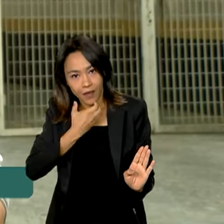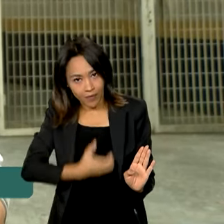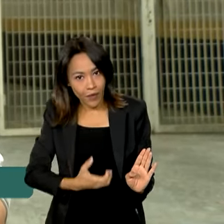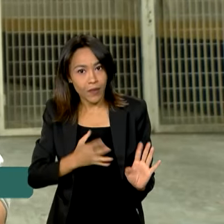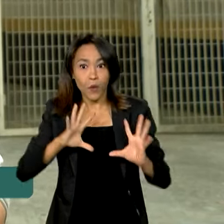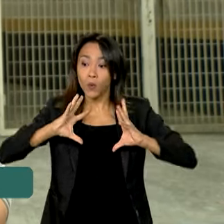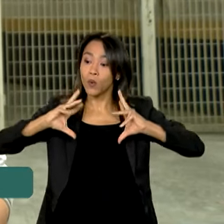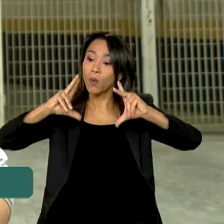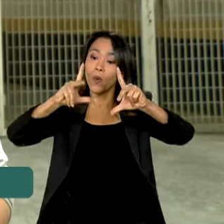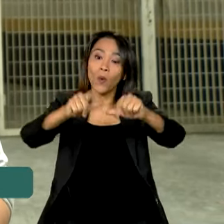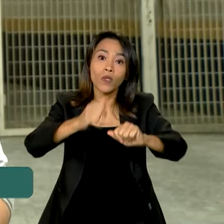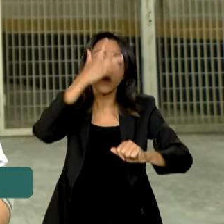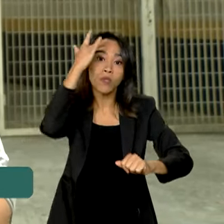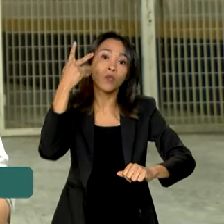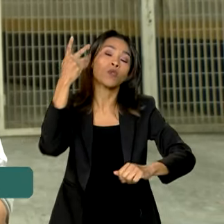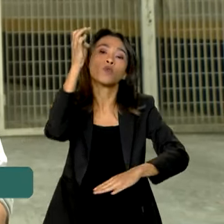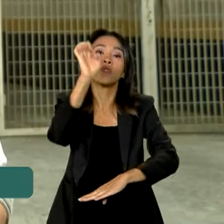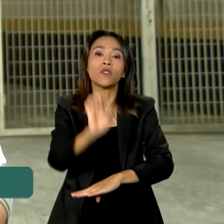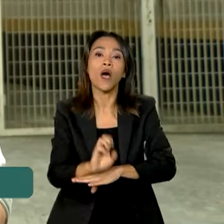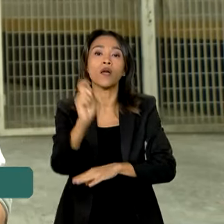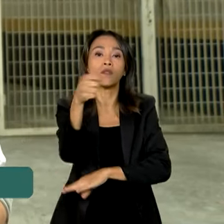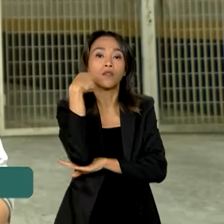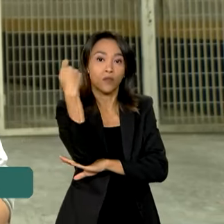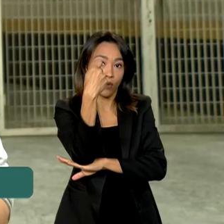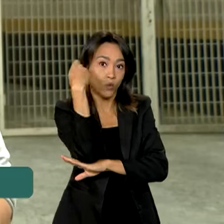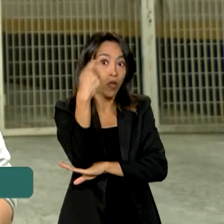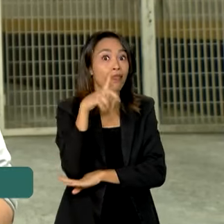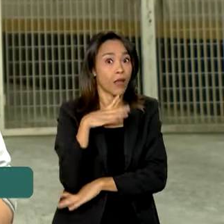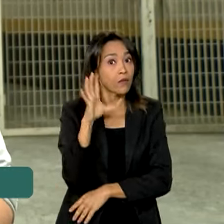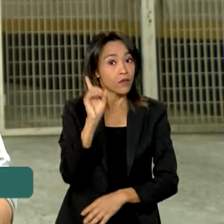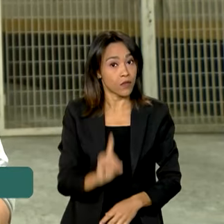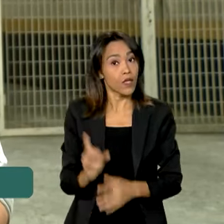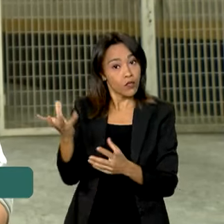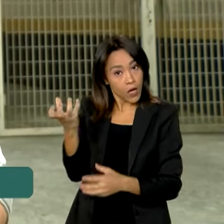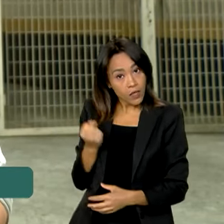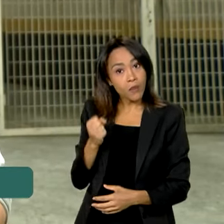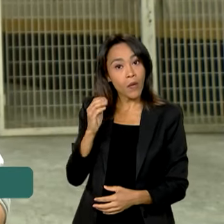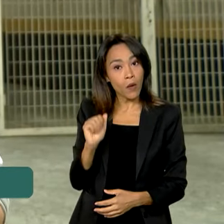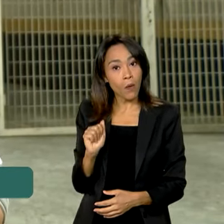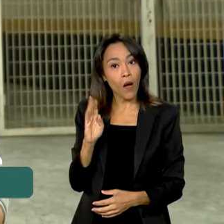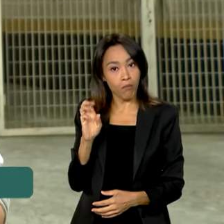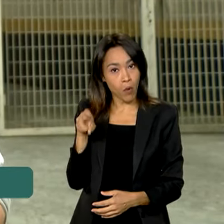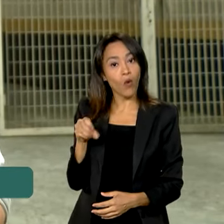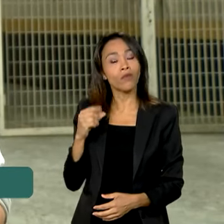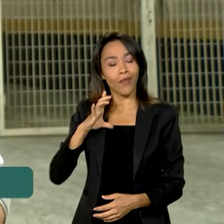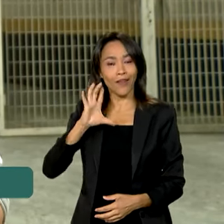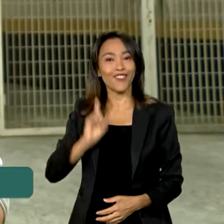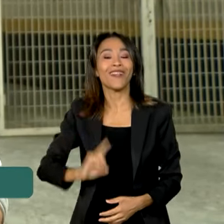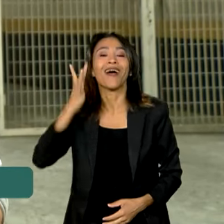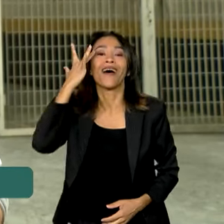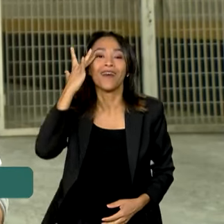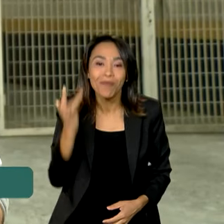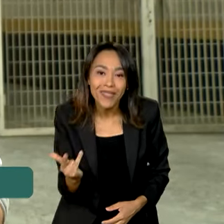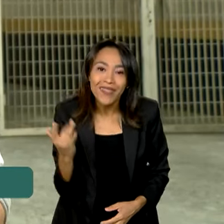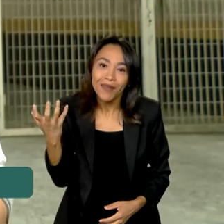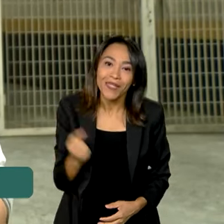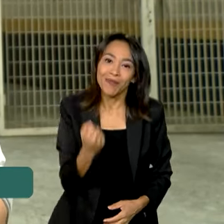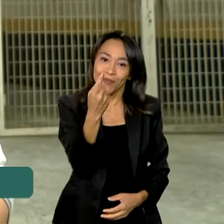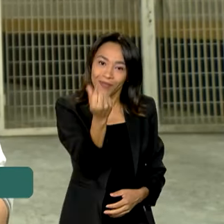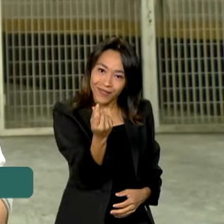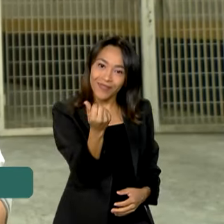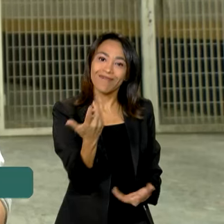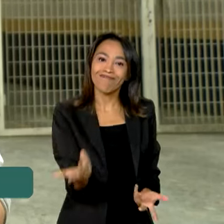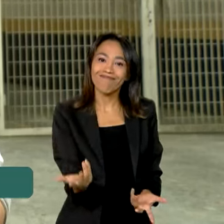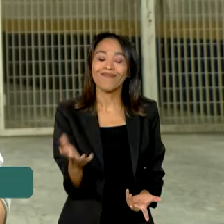as pessoas do Rio Grande do Sul que têm direito ao abono vão poder receber amanhã o benefício.